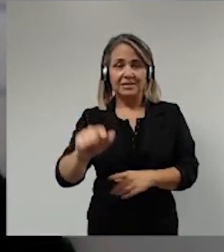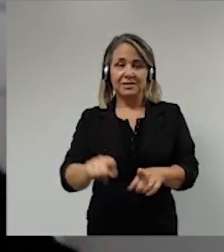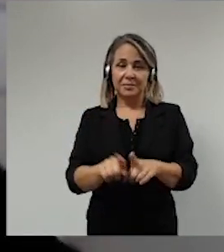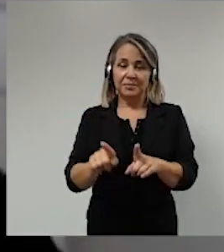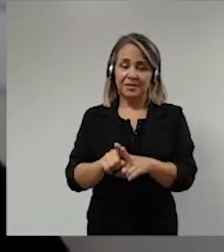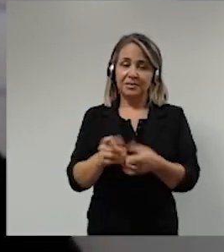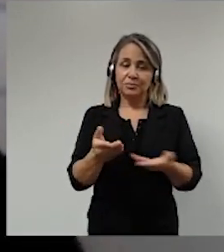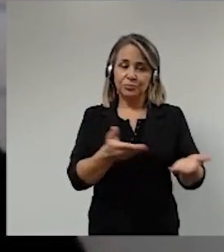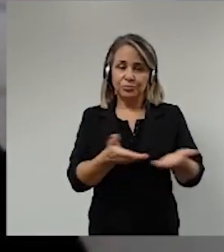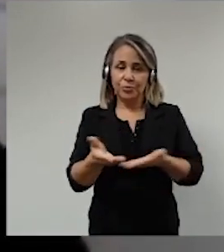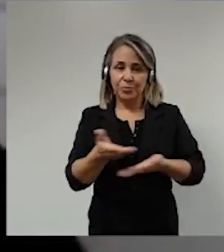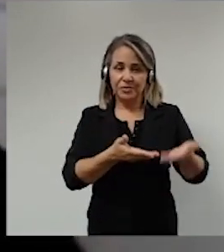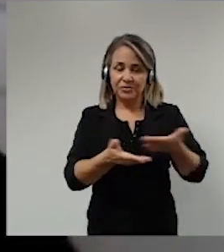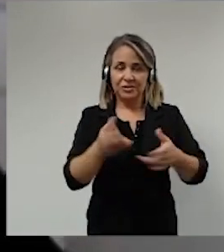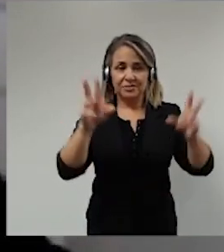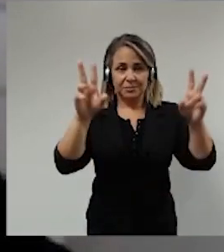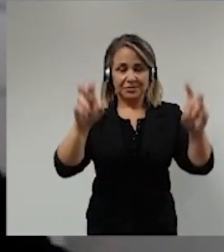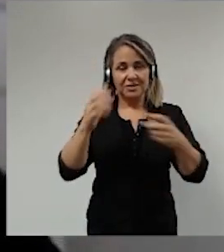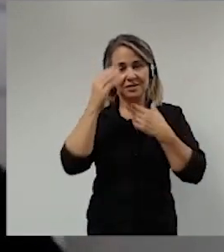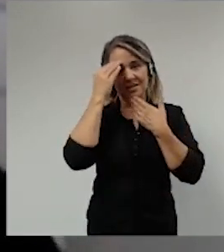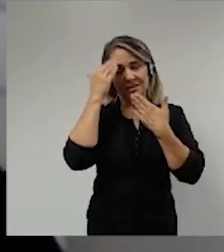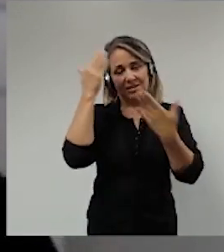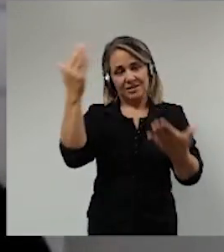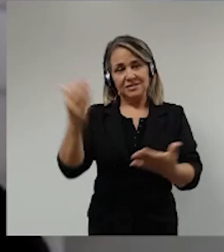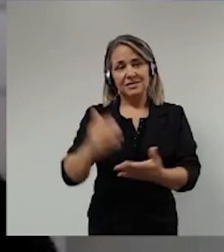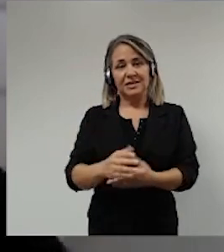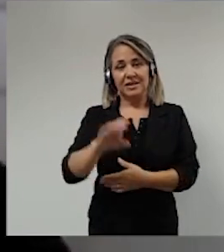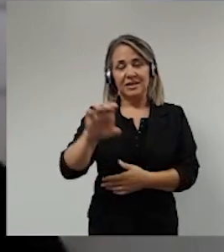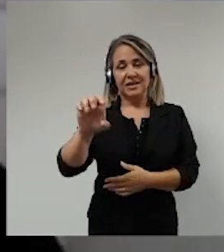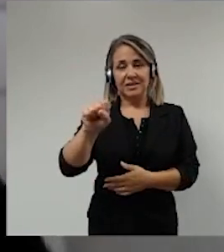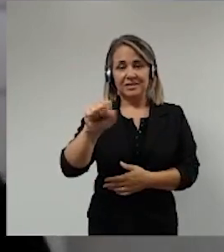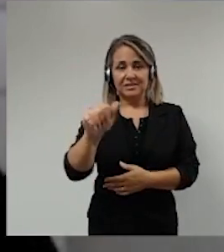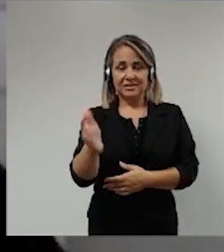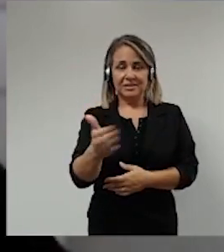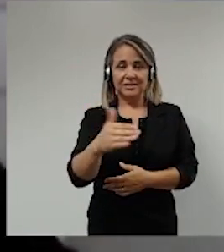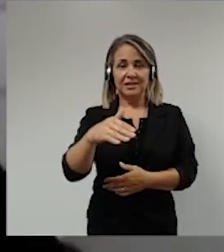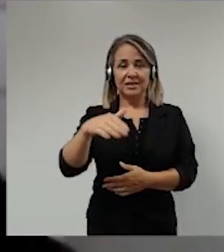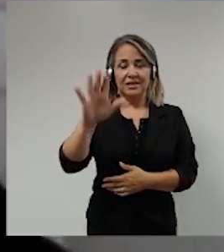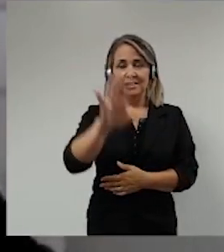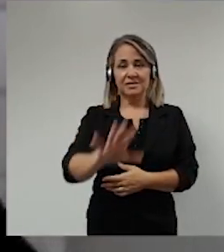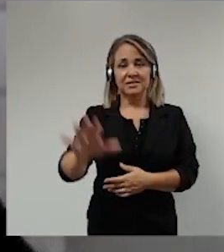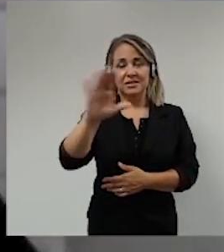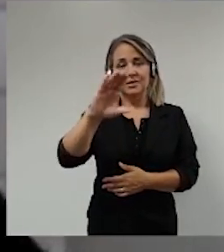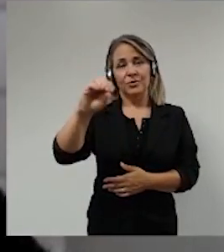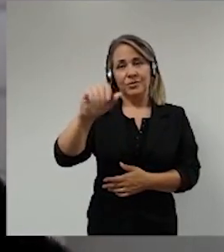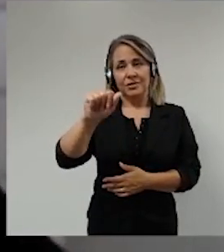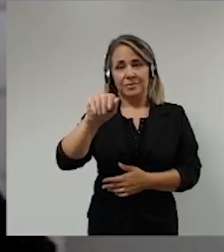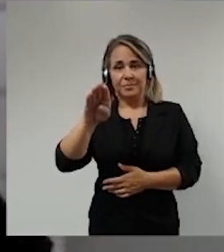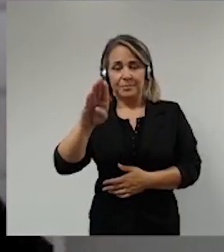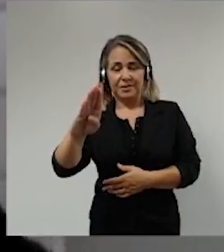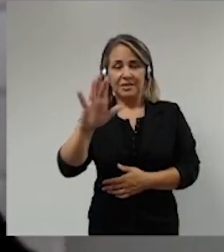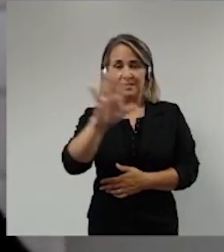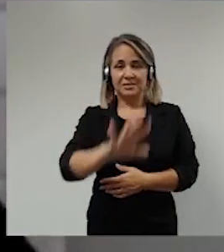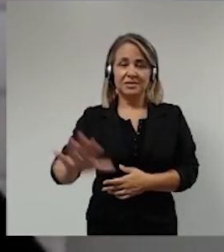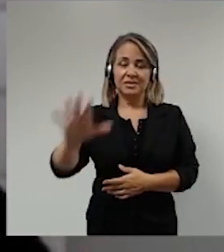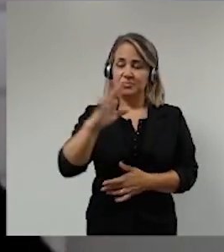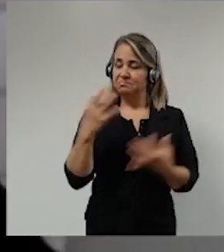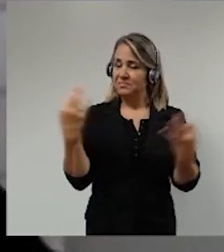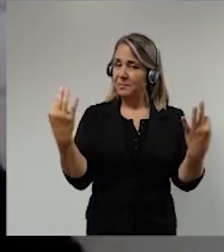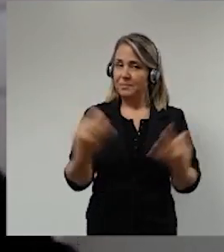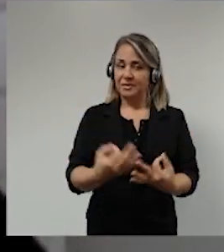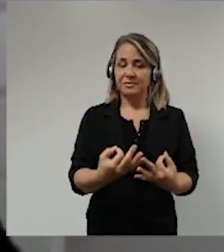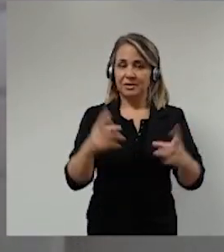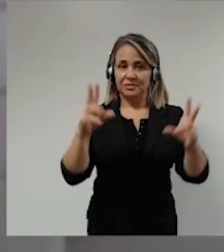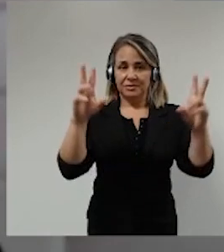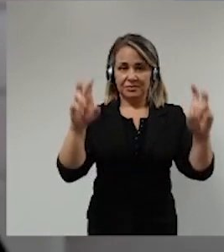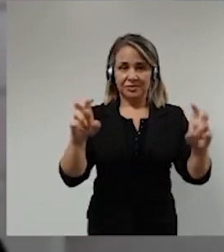painel. Agradecer imensamente à ESA Nacional e à OAB Nacional pela organização desse evento, que está brilhante.